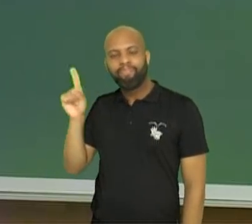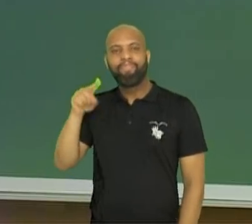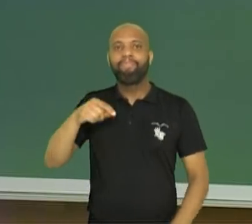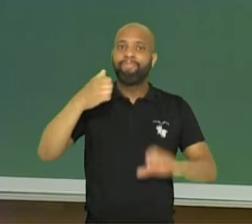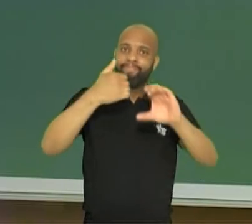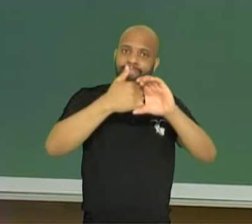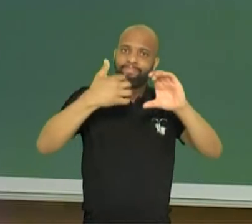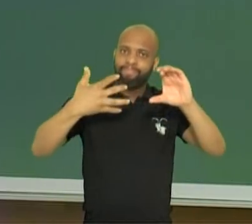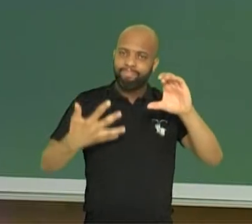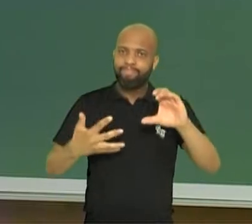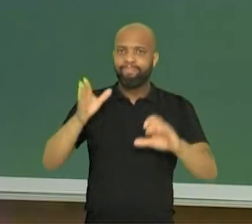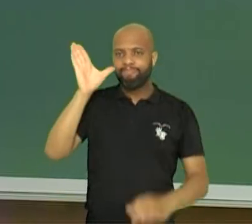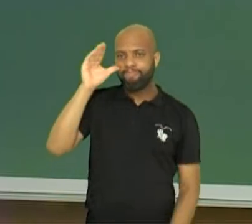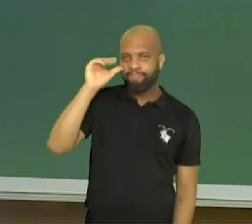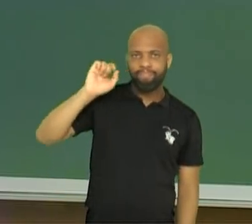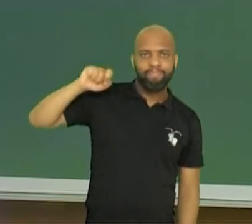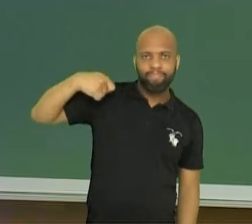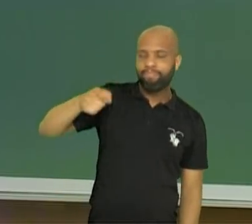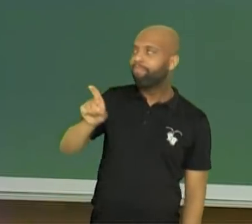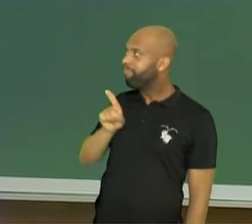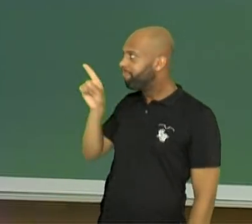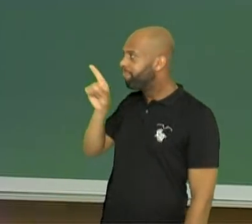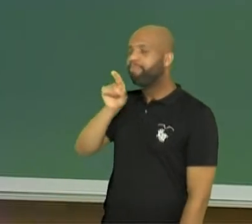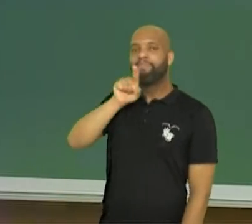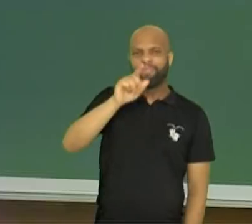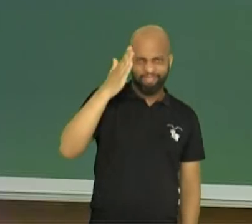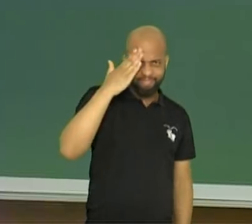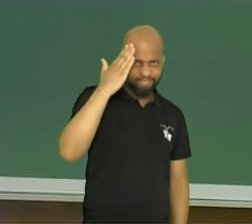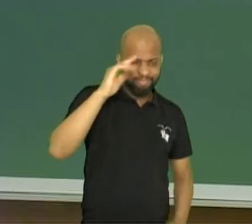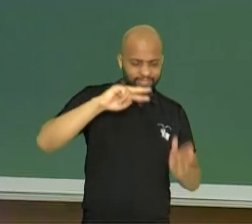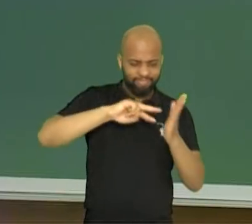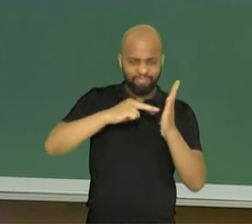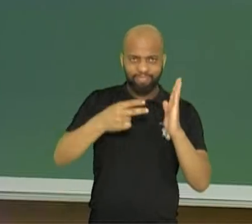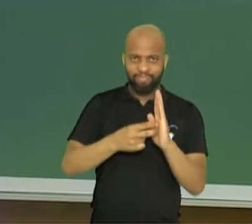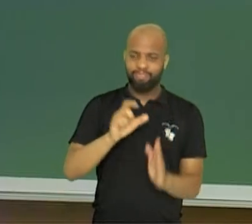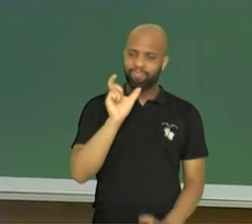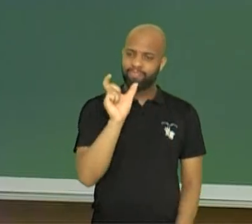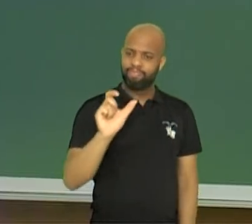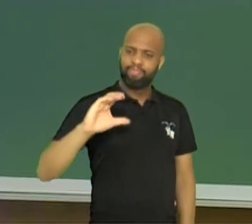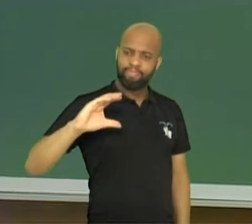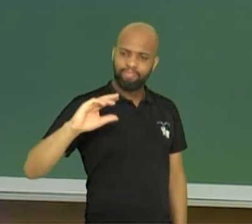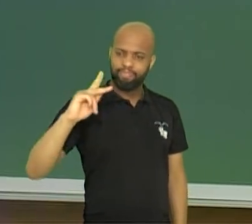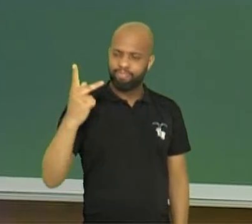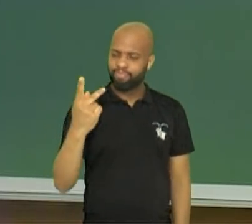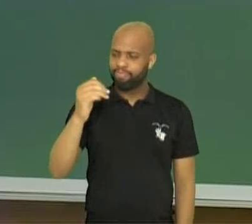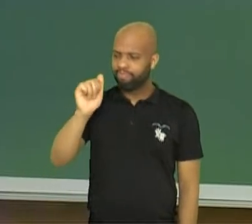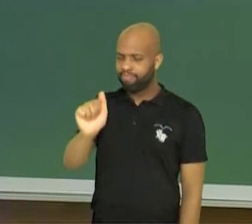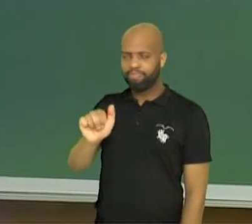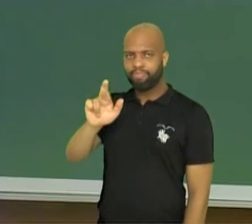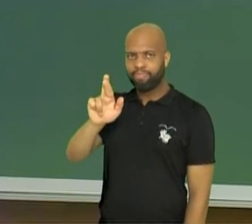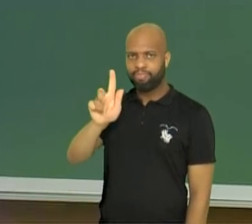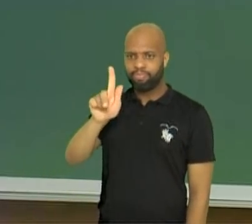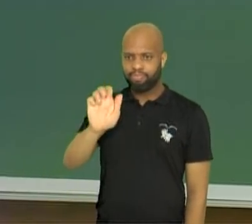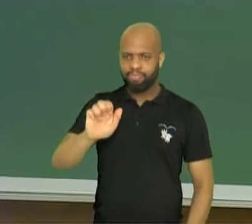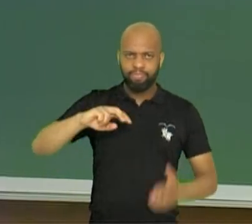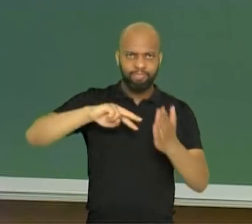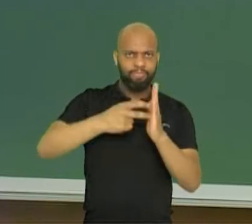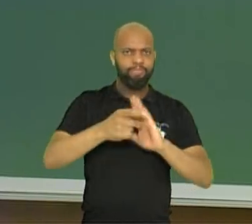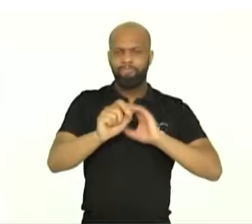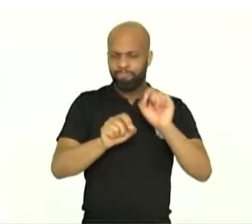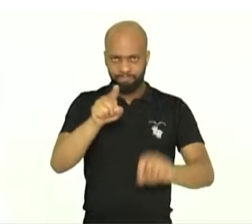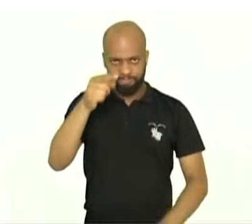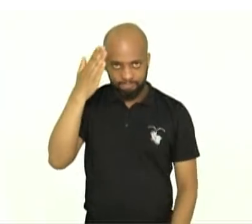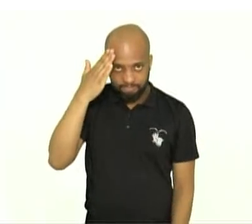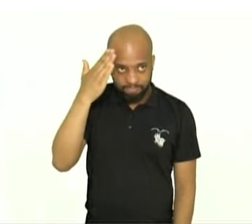uma curiosidade sobre a charge. Você sabe o que significa a palavra charge, de onde que ela vem, o que ela significa? Olha que